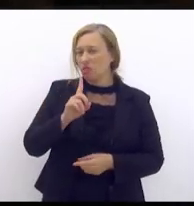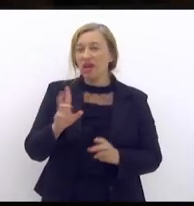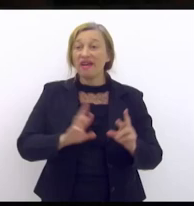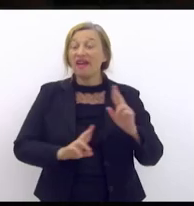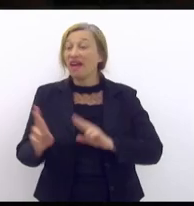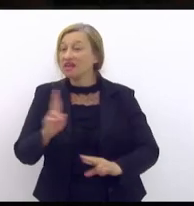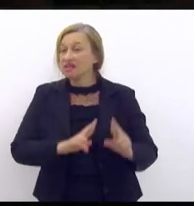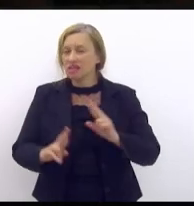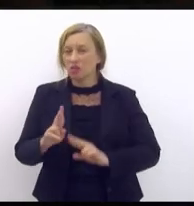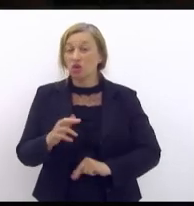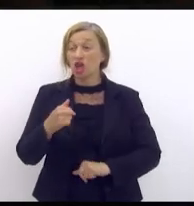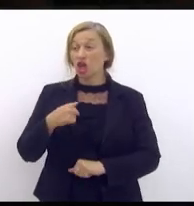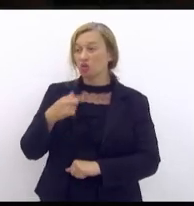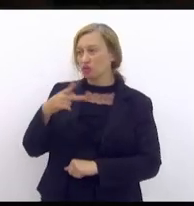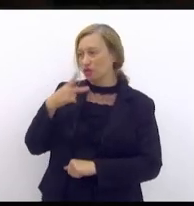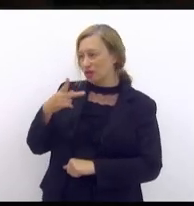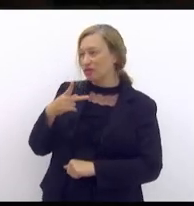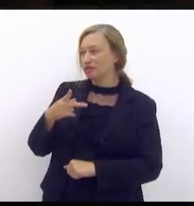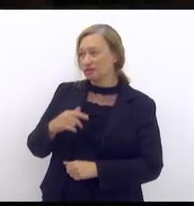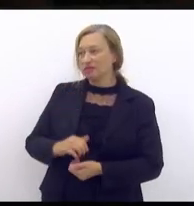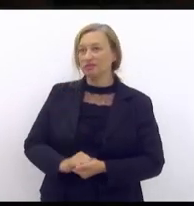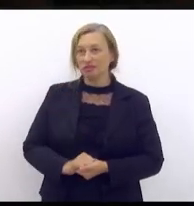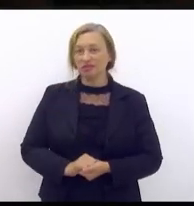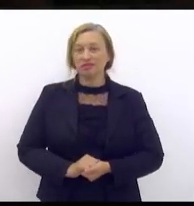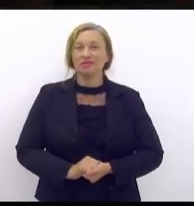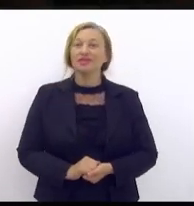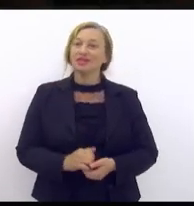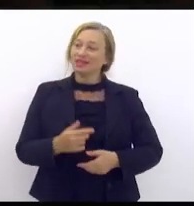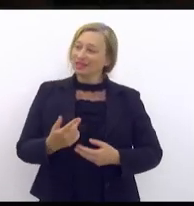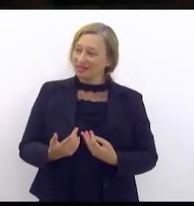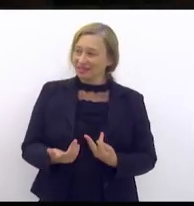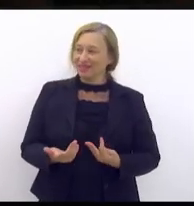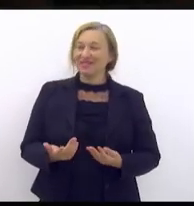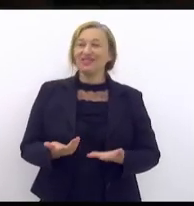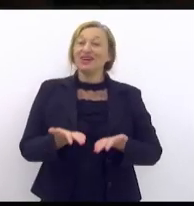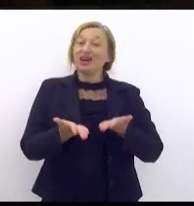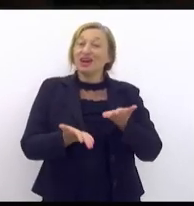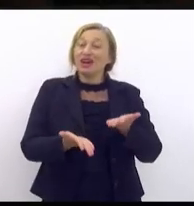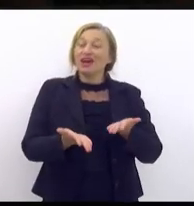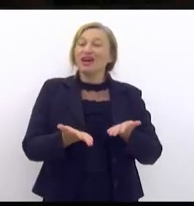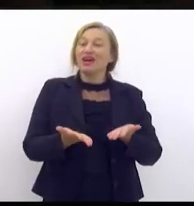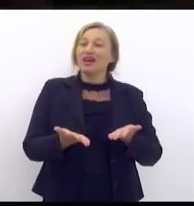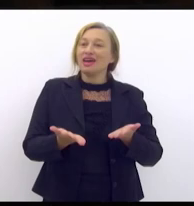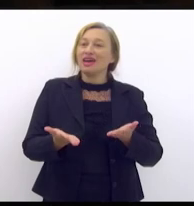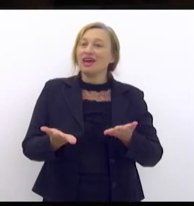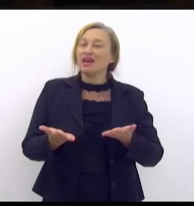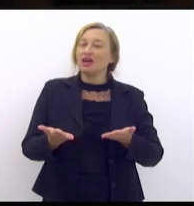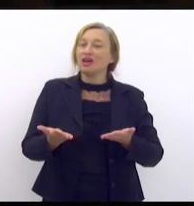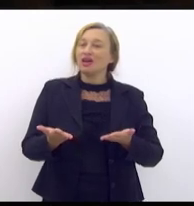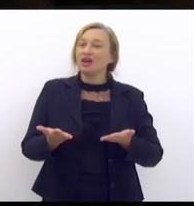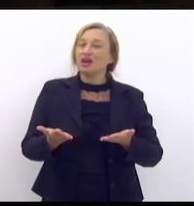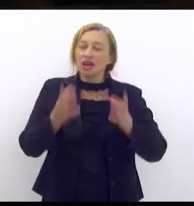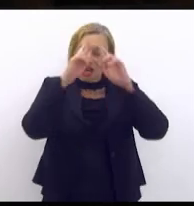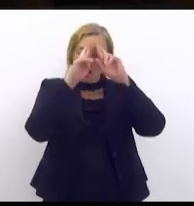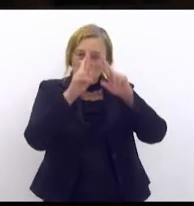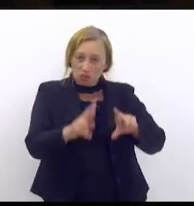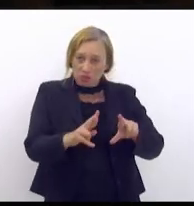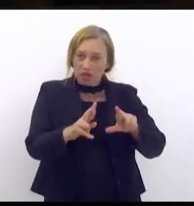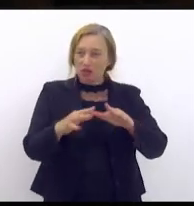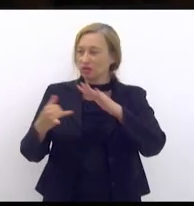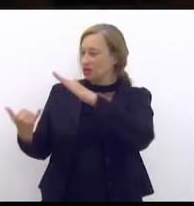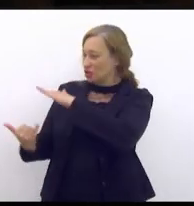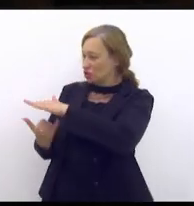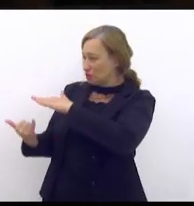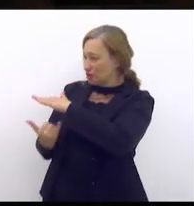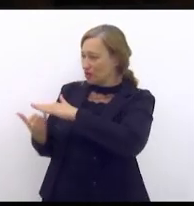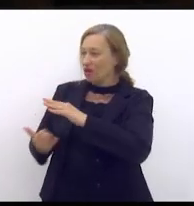a isso que eu estou falando. É tratar o adversário e as instituições